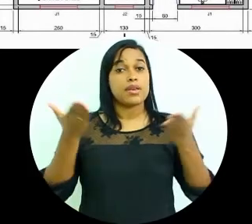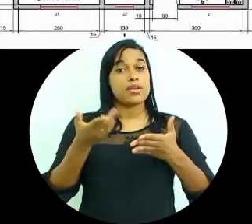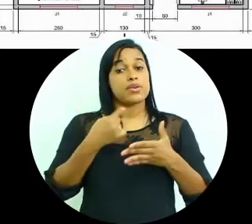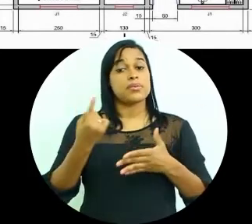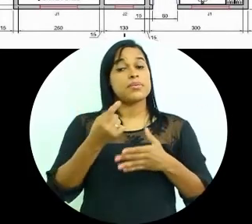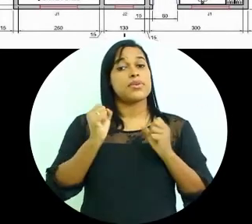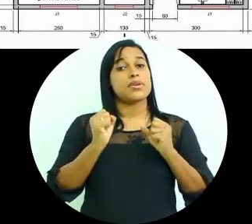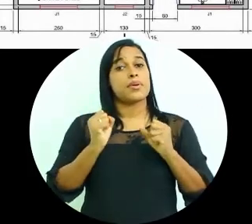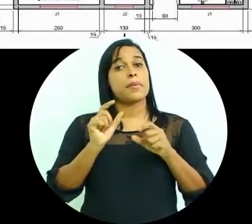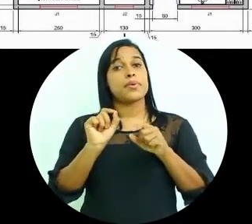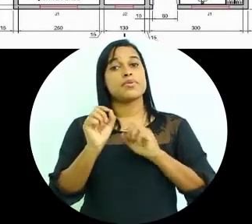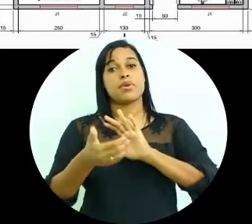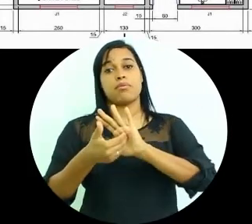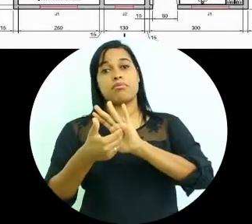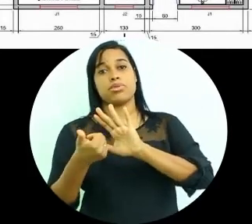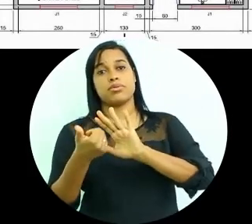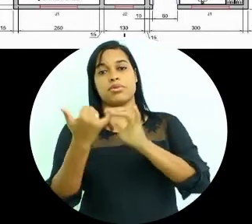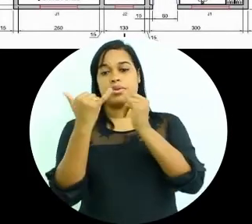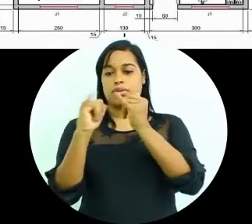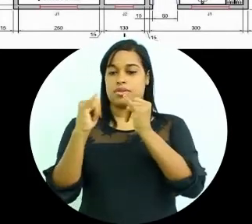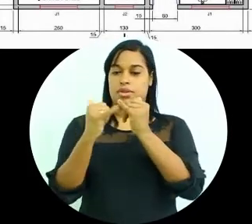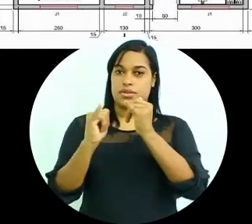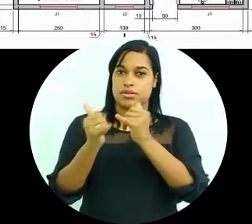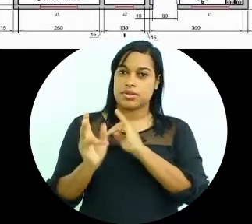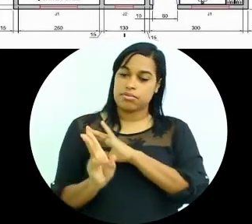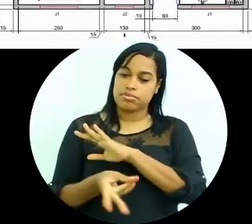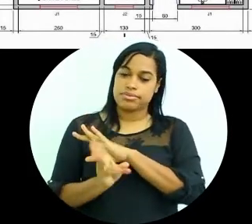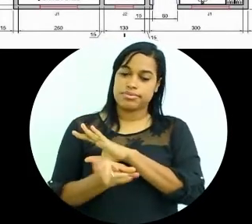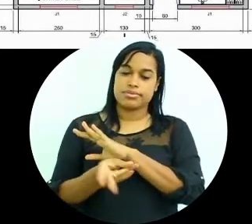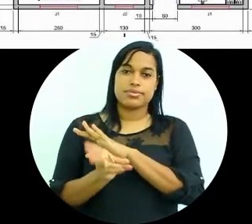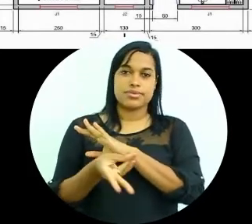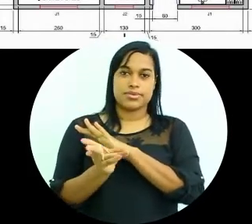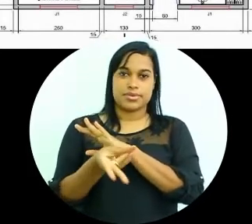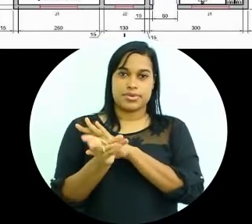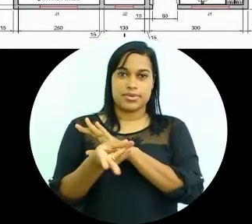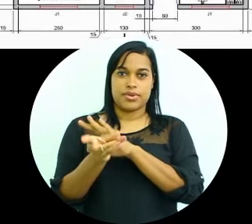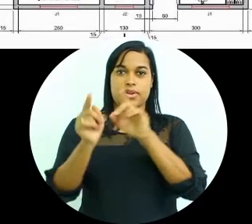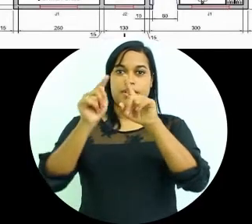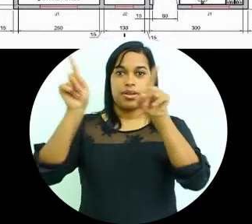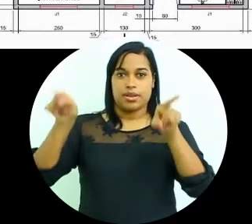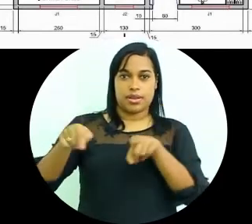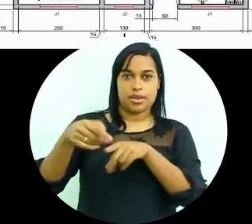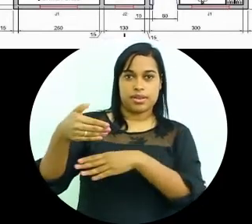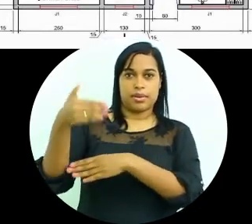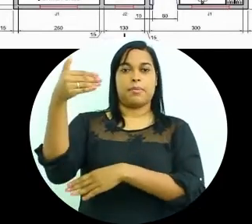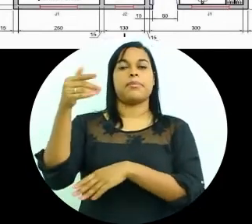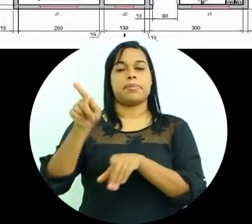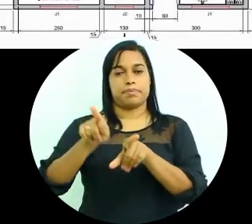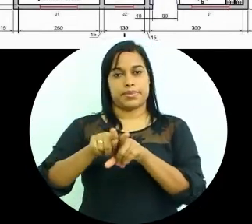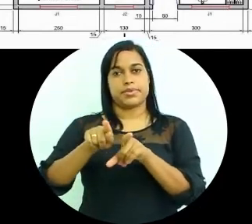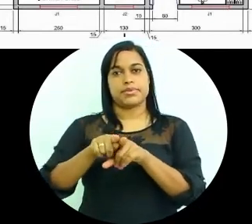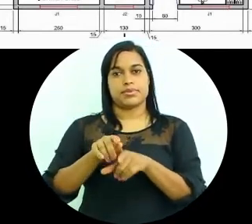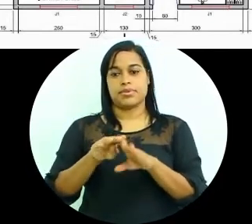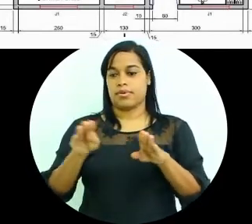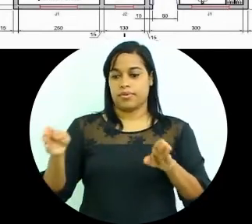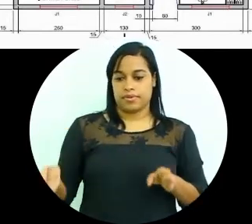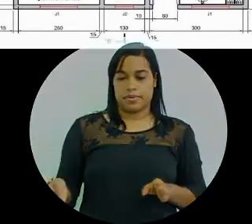E agora, para que eu possa apagar essas linhas e dar continuidade na parede da alvenaria,